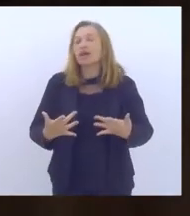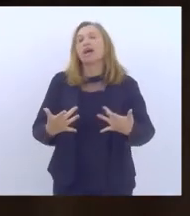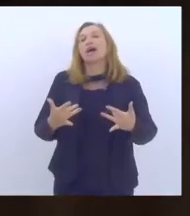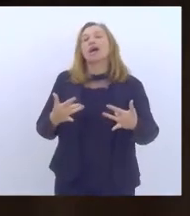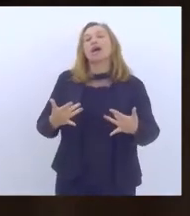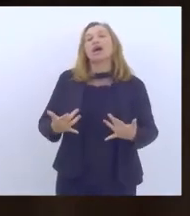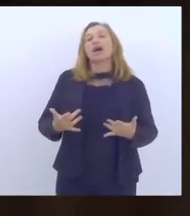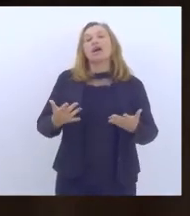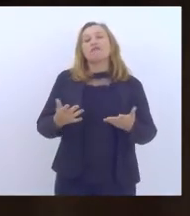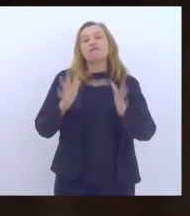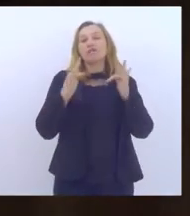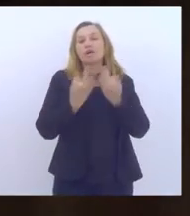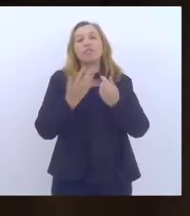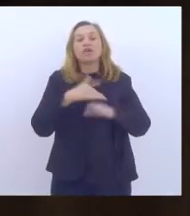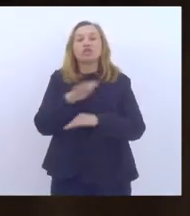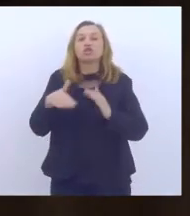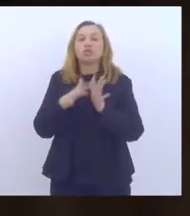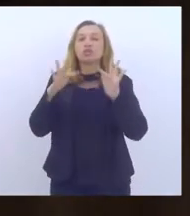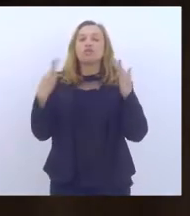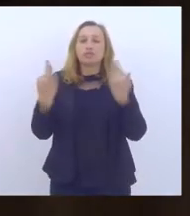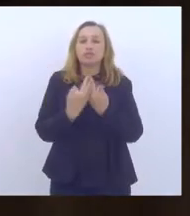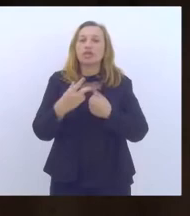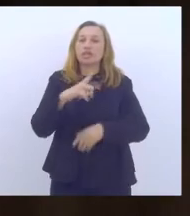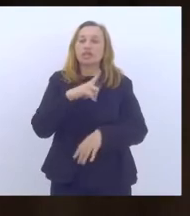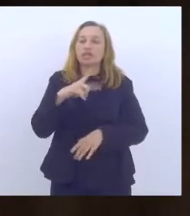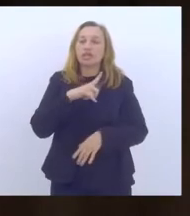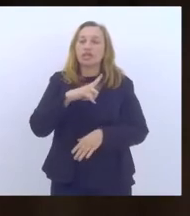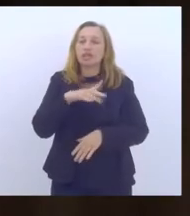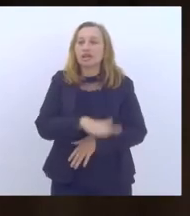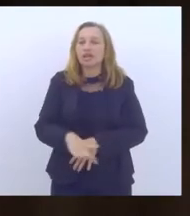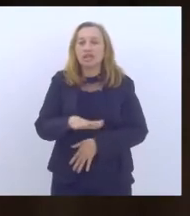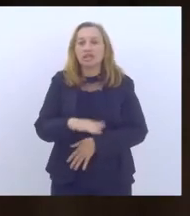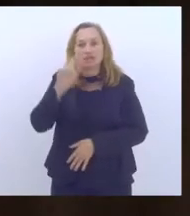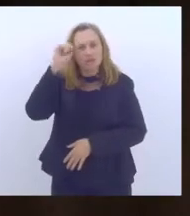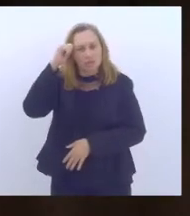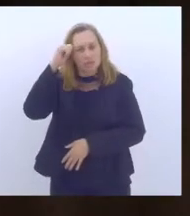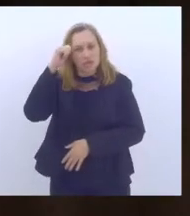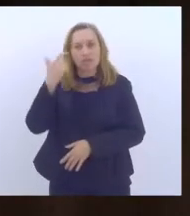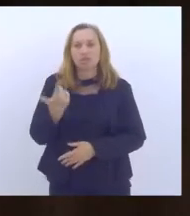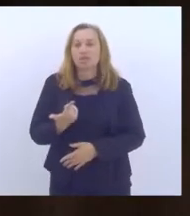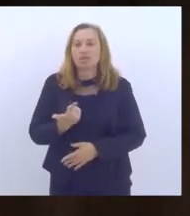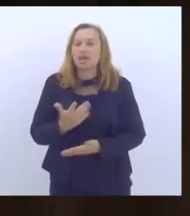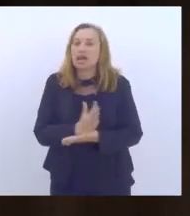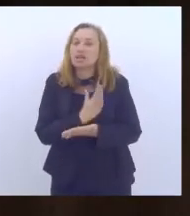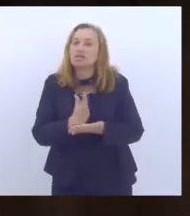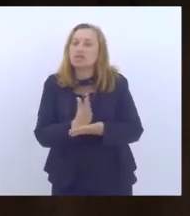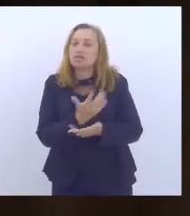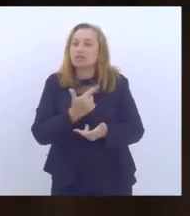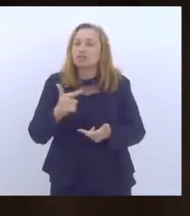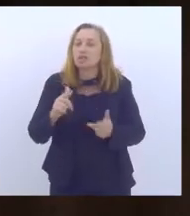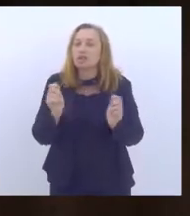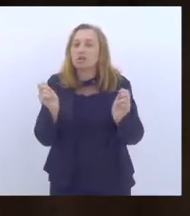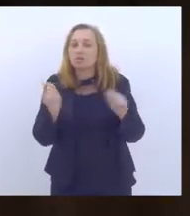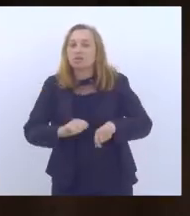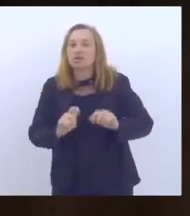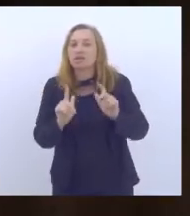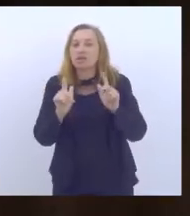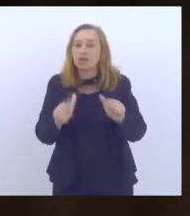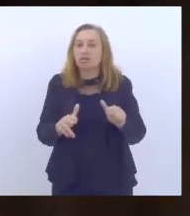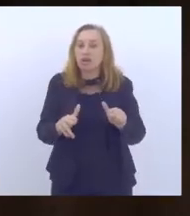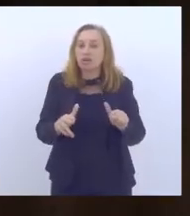essa família mas todas as famílias que têm crianças pretas que não tem muitas vezes a mesma possibilidade